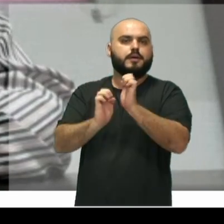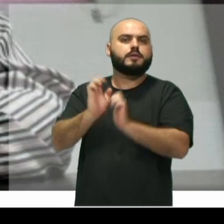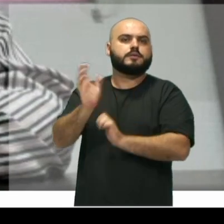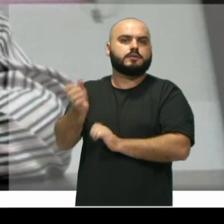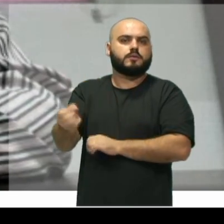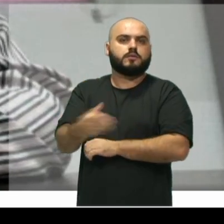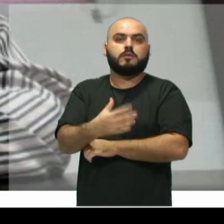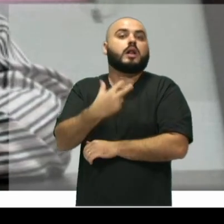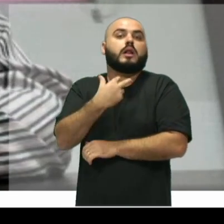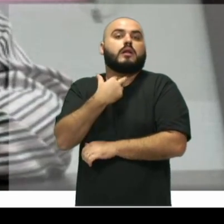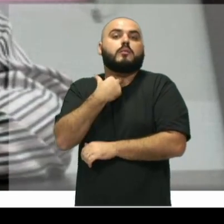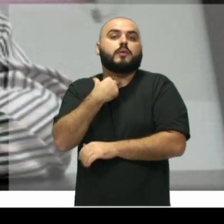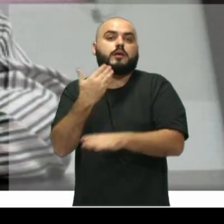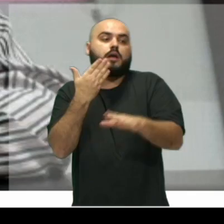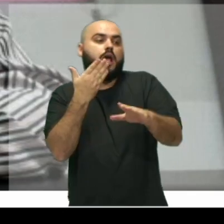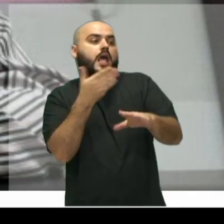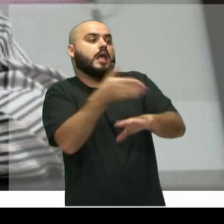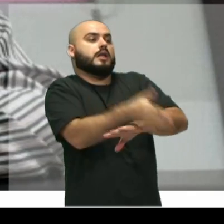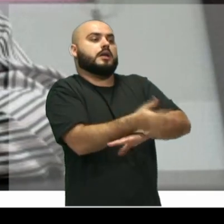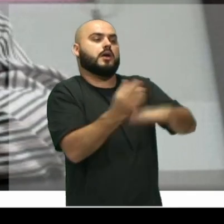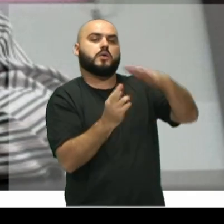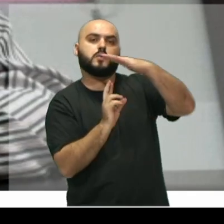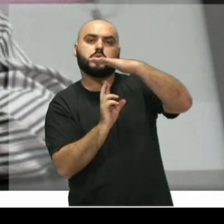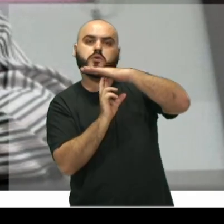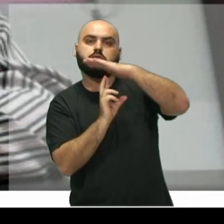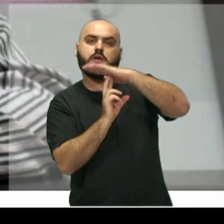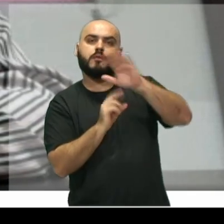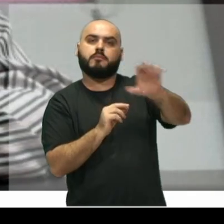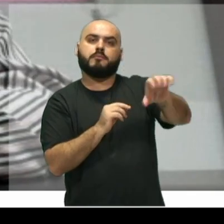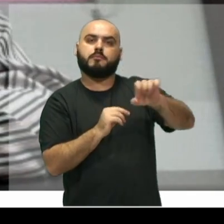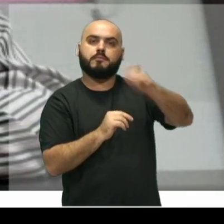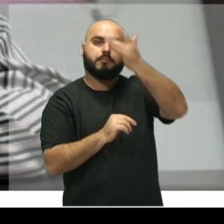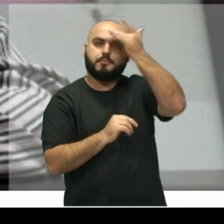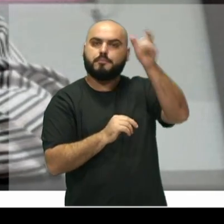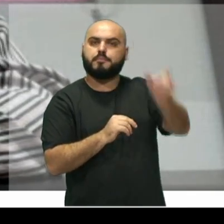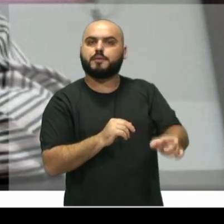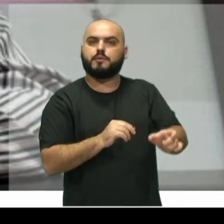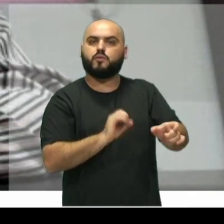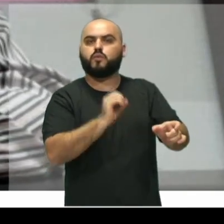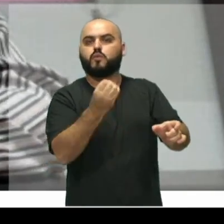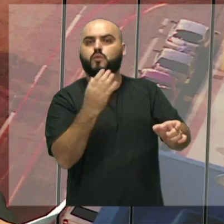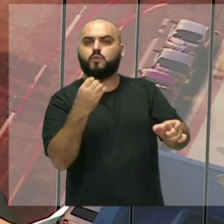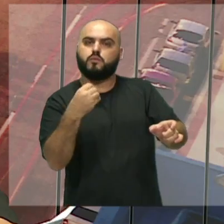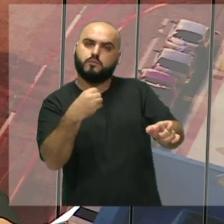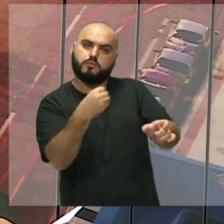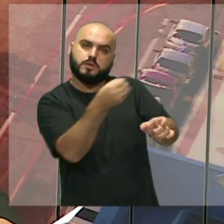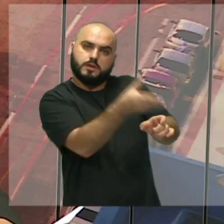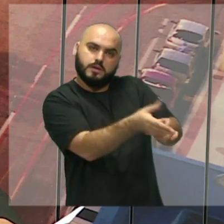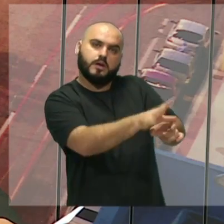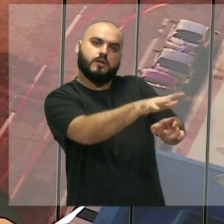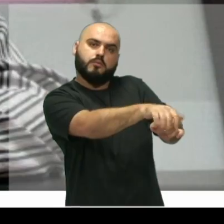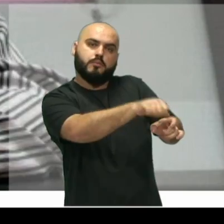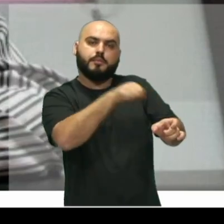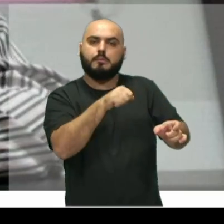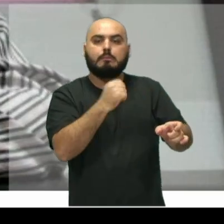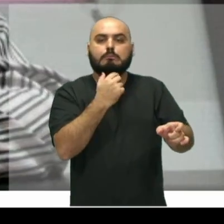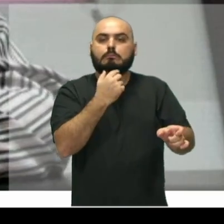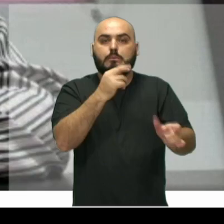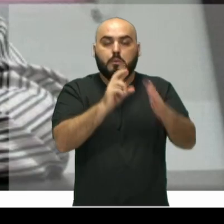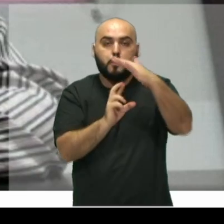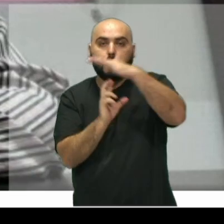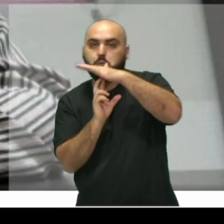pode mais entrar na rodoviária, né? Pegar passageiros ou levar passageiros, ali onde nós tínhamos o ponto da parada